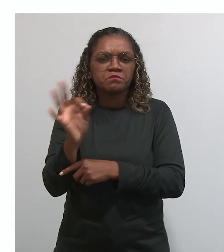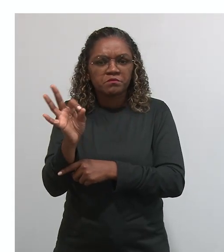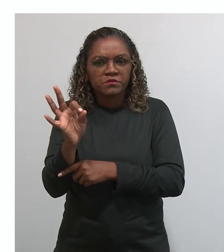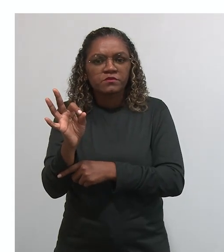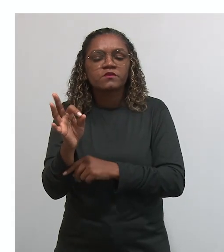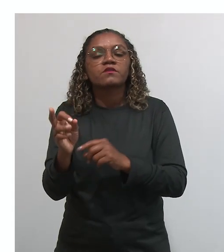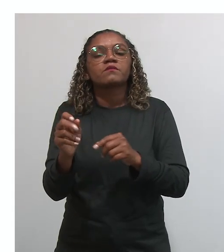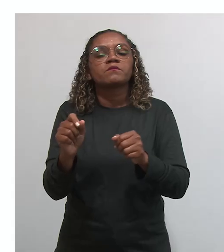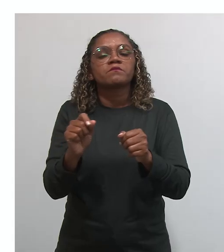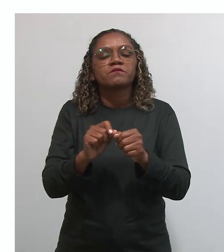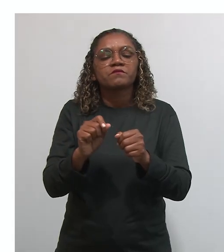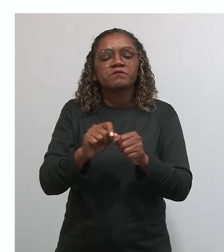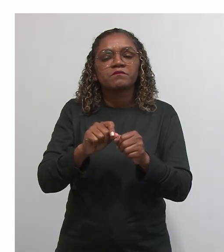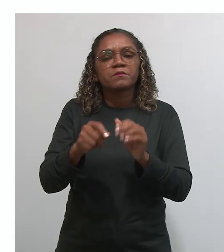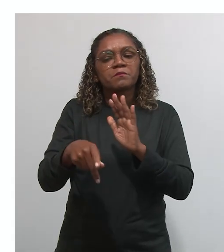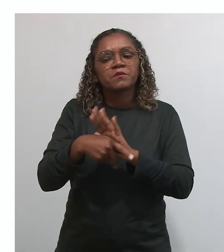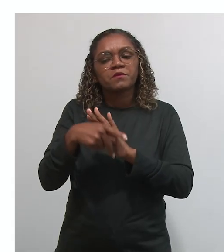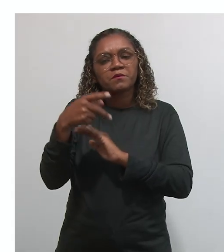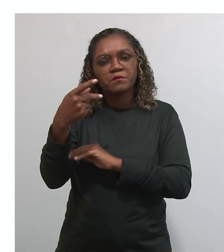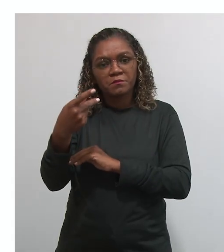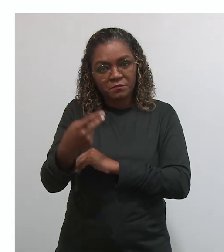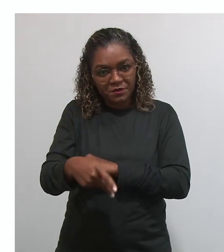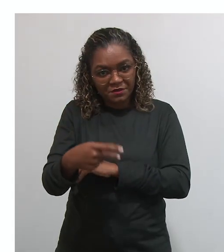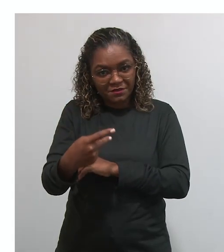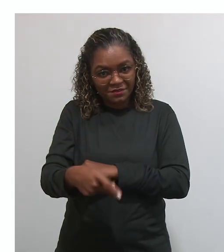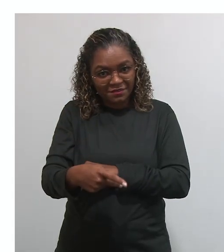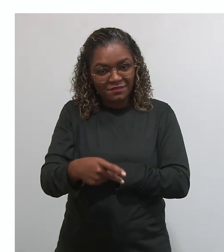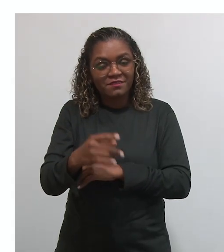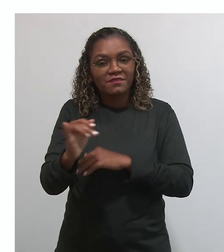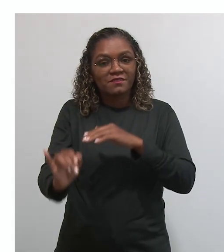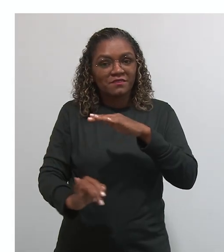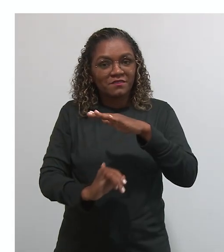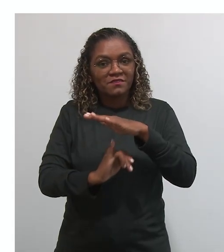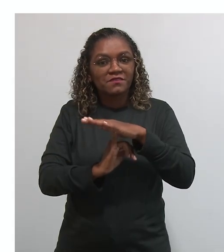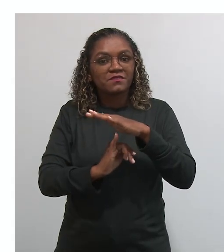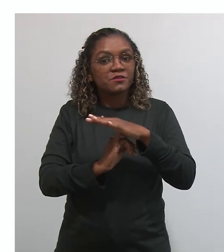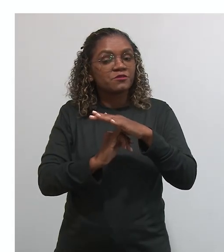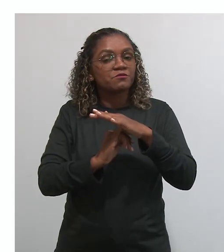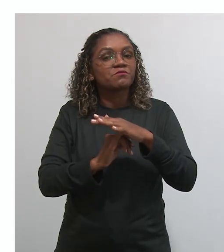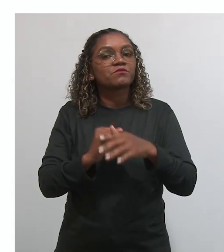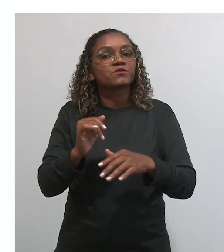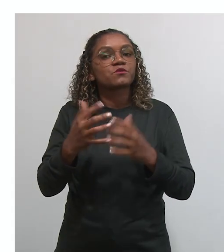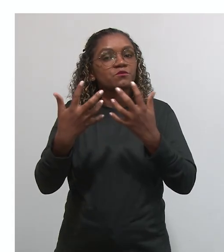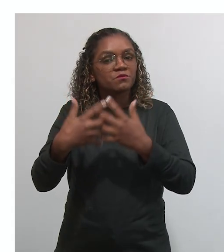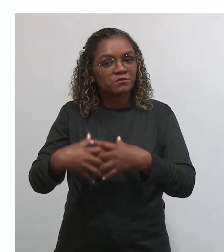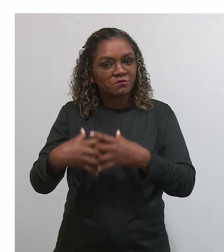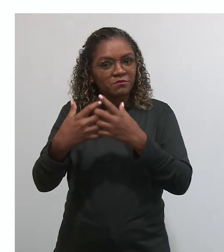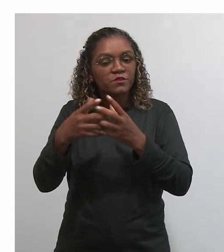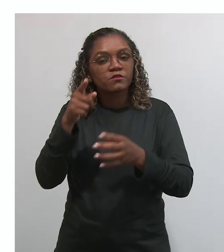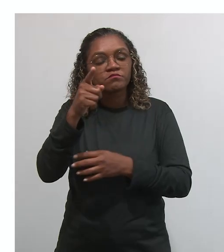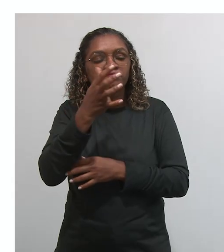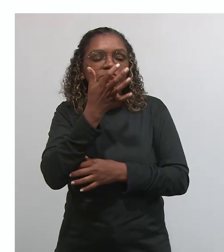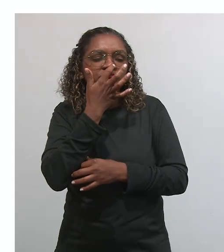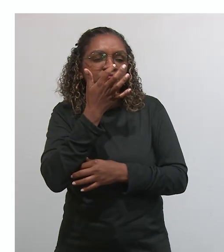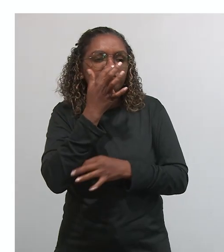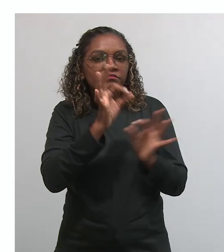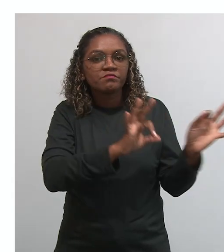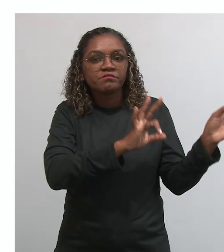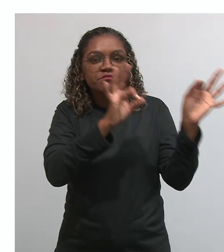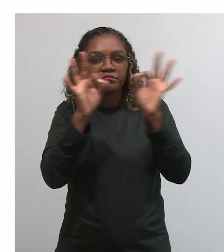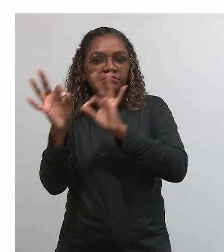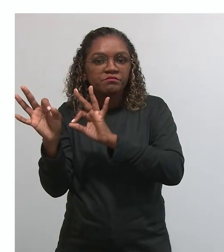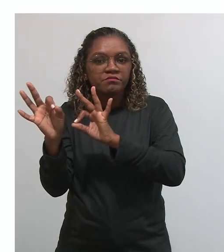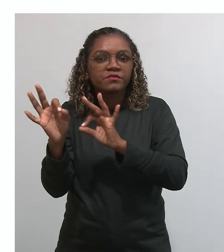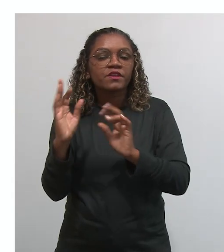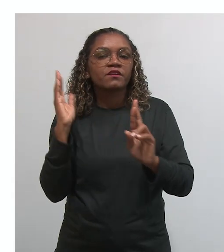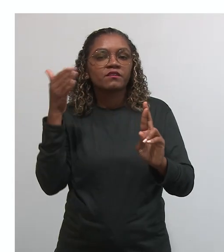bacana, também que foi produzido aqui pelos estúdios do IFRO, para que você assista, e ele vai trazer aí uma